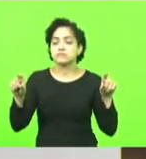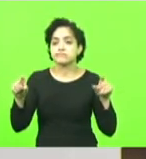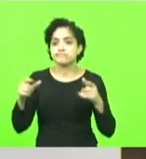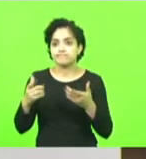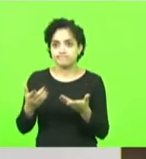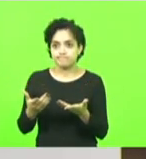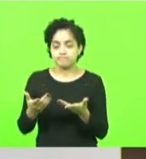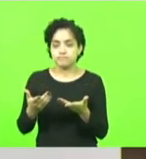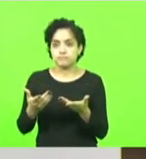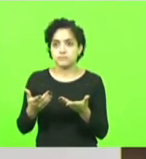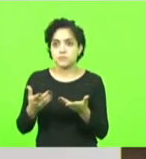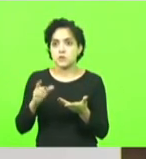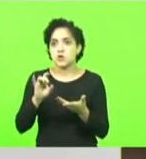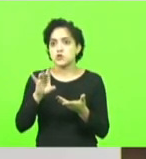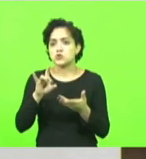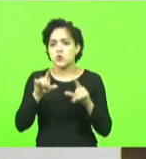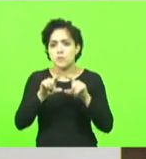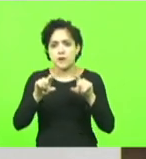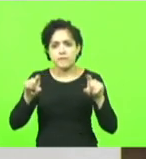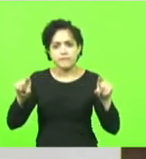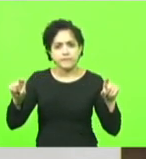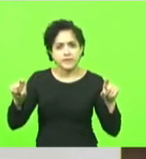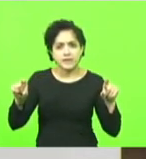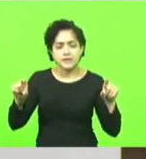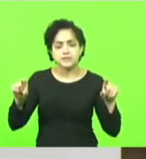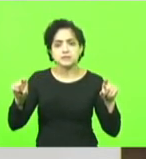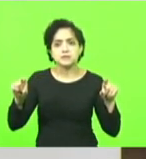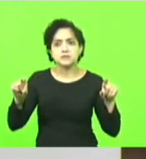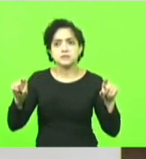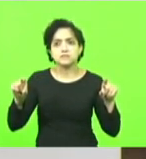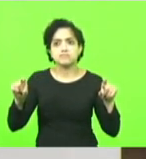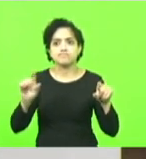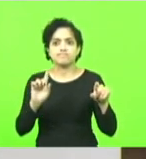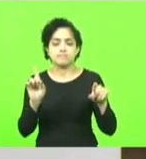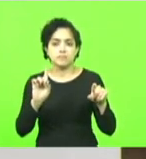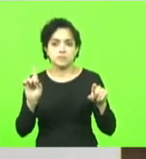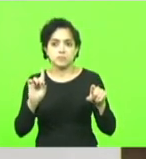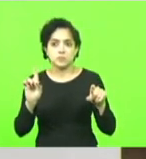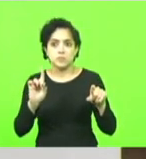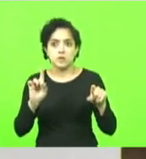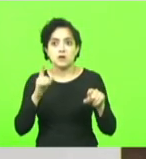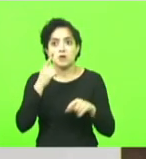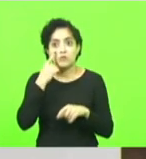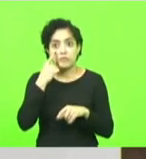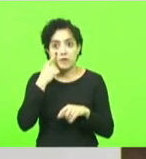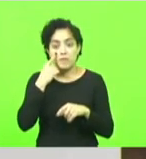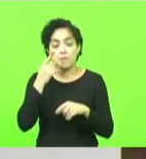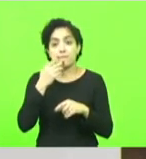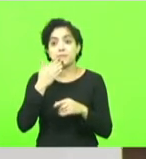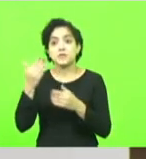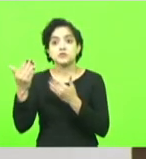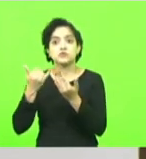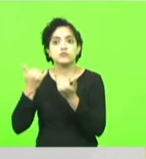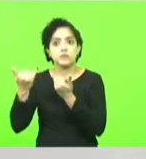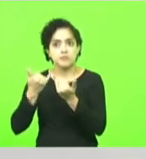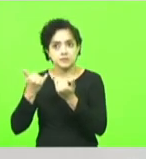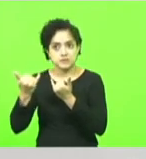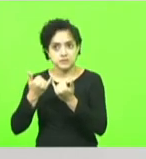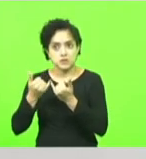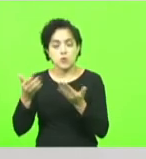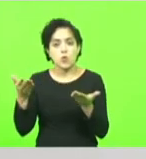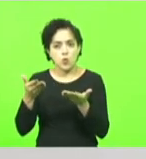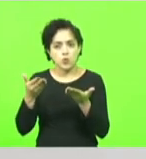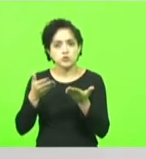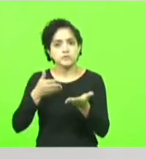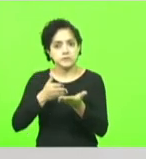não seja só mais uma frase de efeito, mas eu quero ver, com o pedido de informação que, se Deus quiser, hoje vai ser